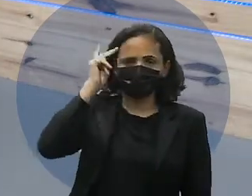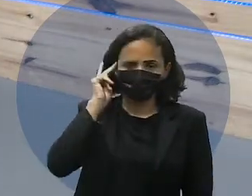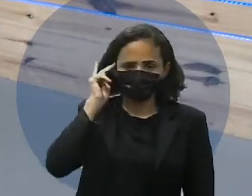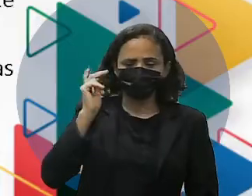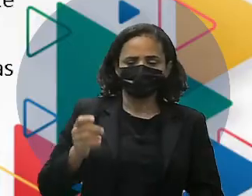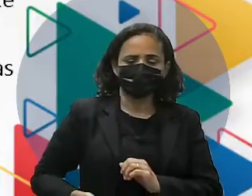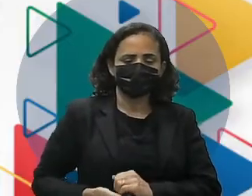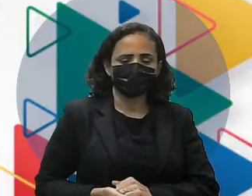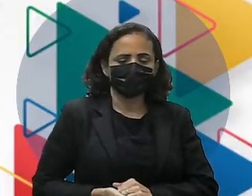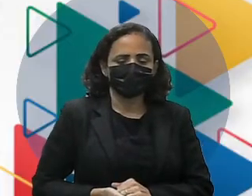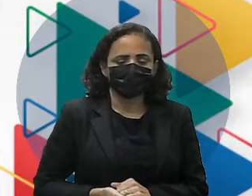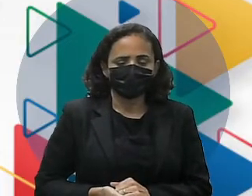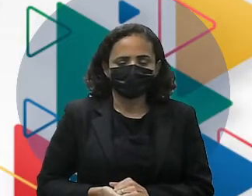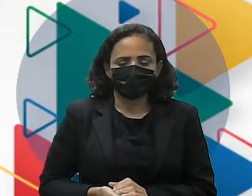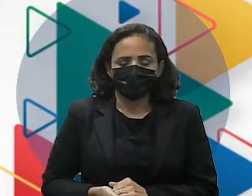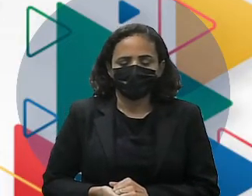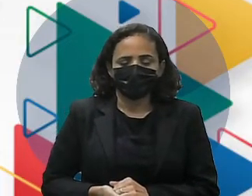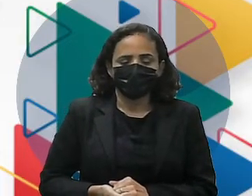geral, Robertão.